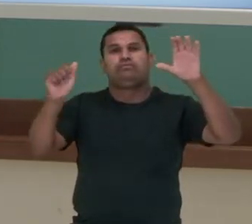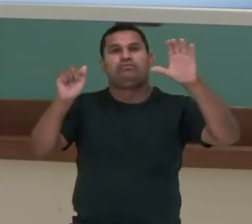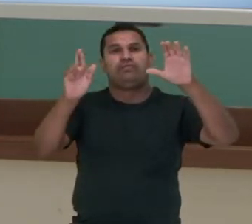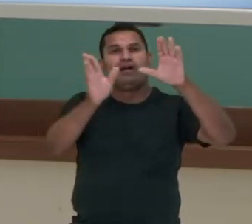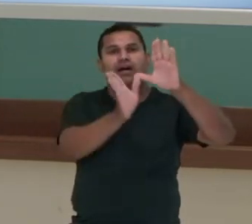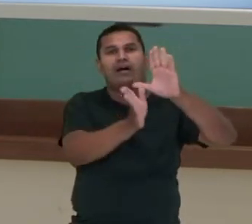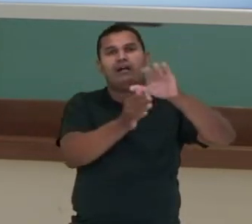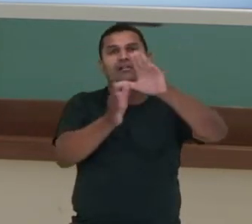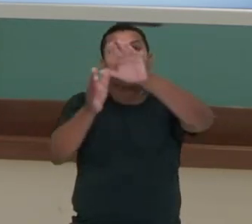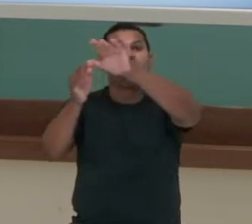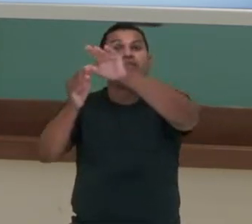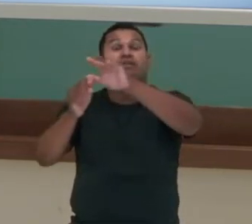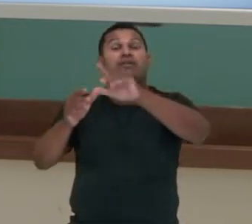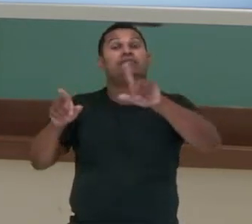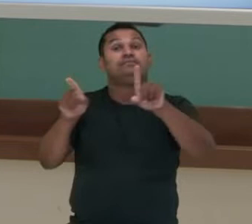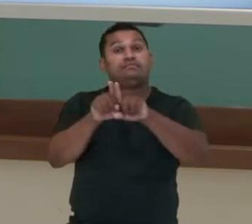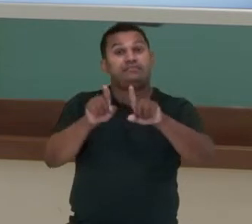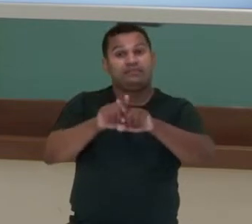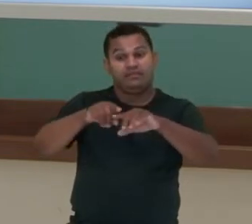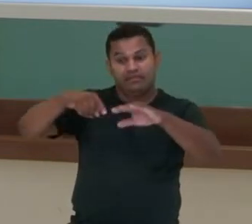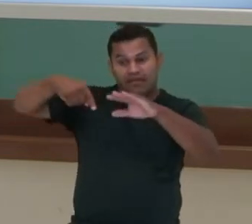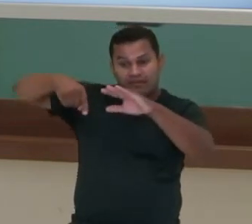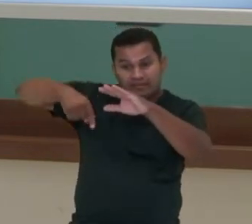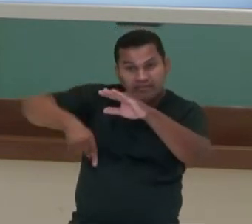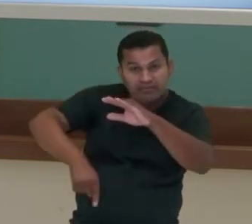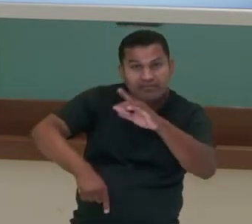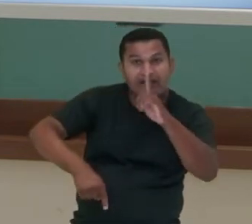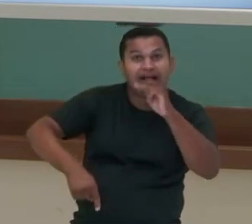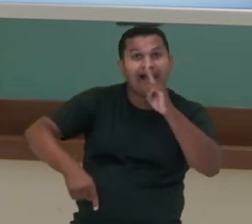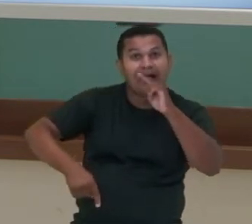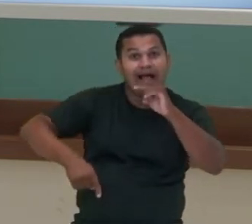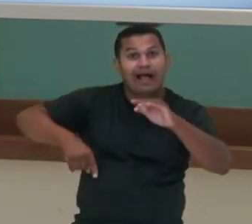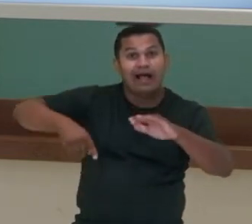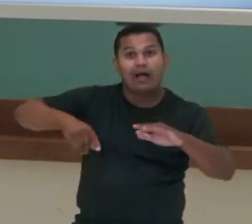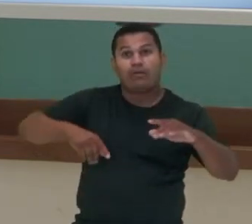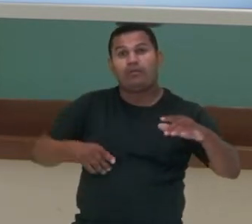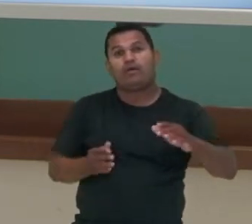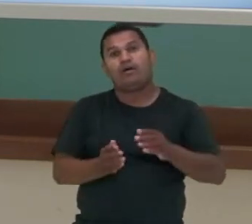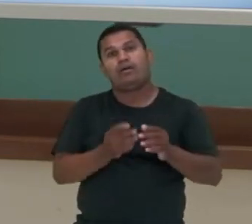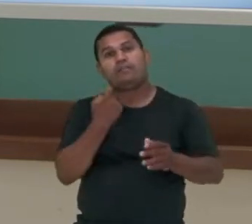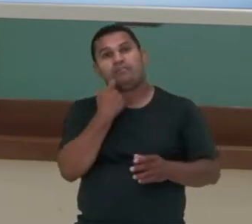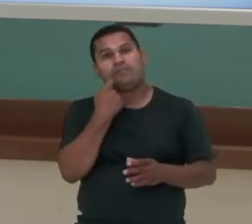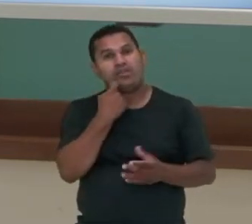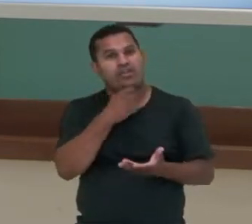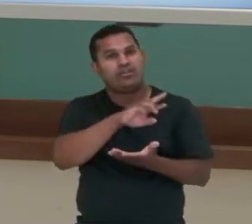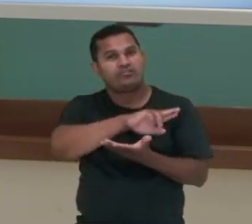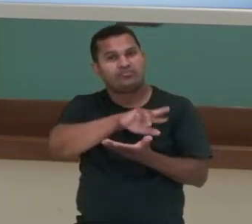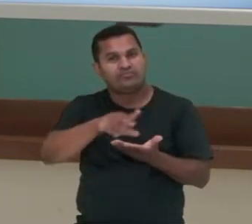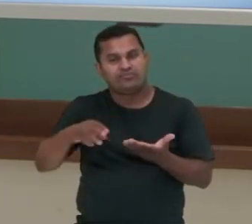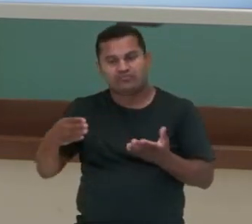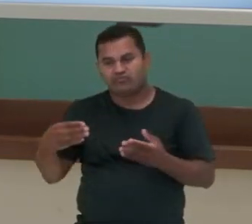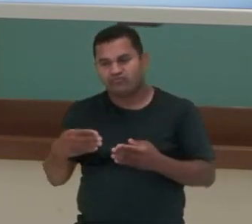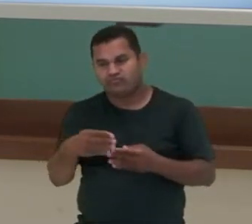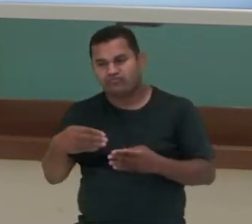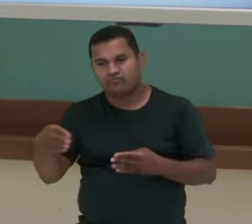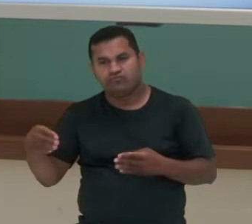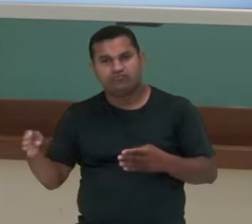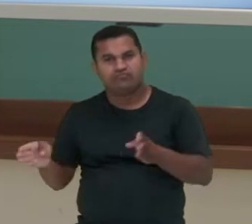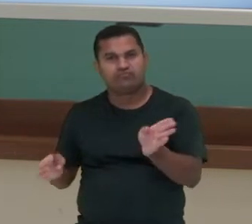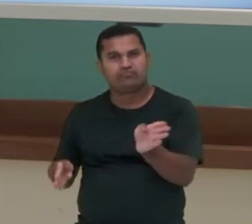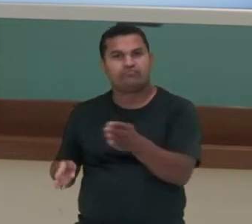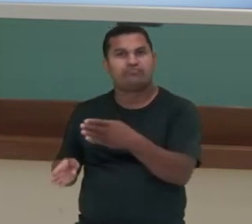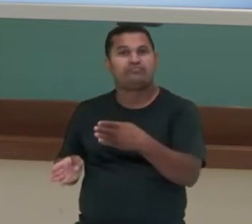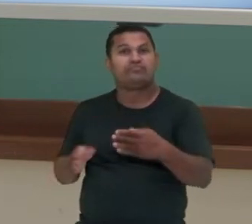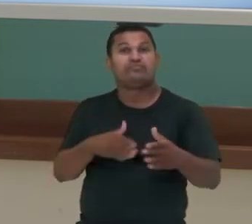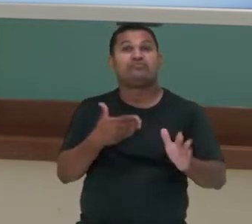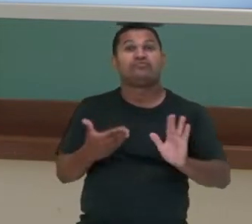hidrosfera e da atmosfera. Ou seja, de todas as partes do nosso planeta. Tudo que é vida